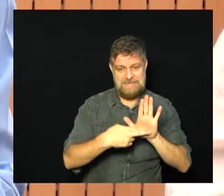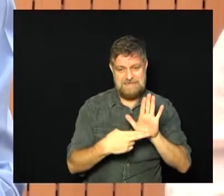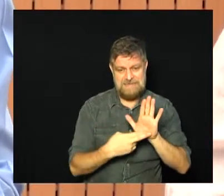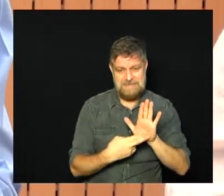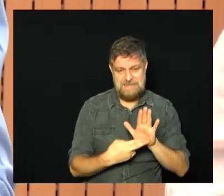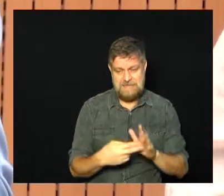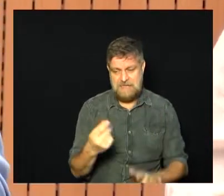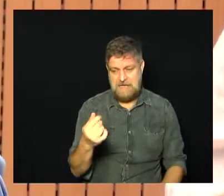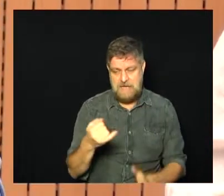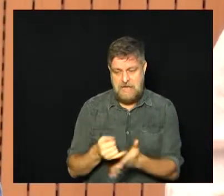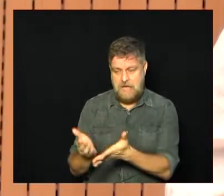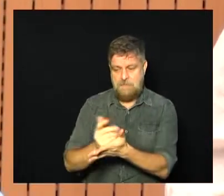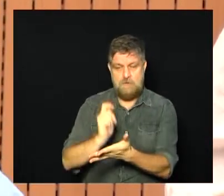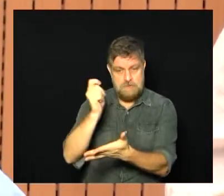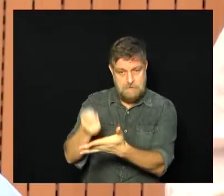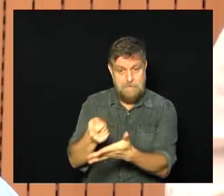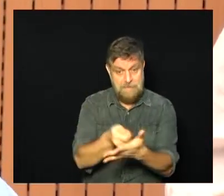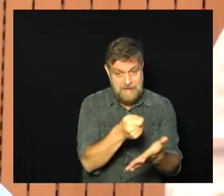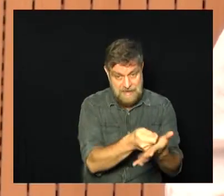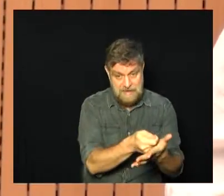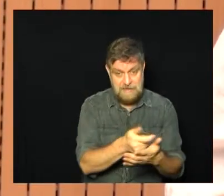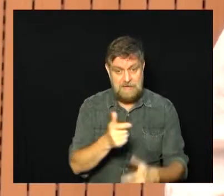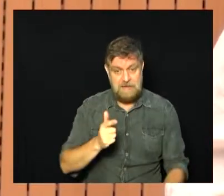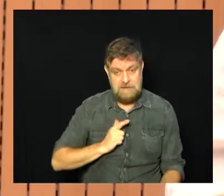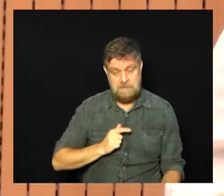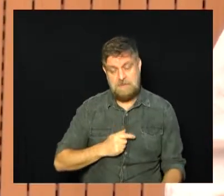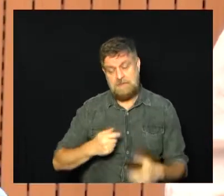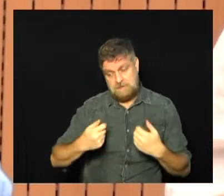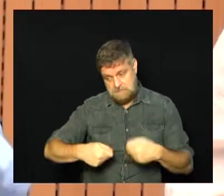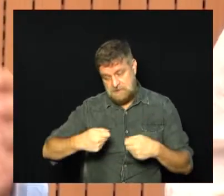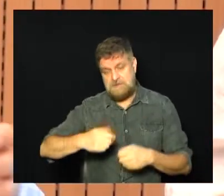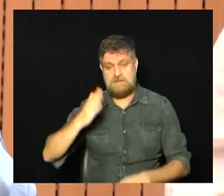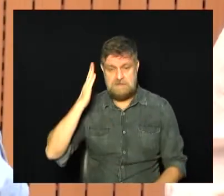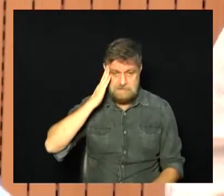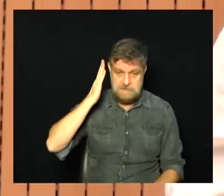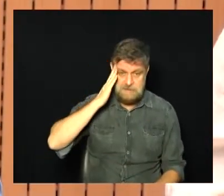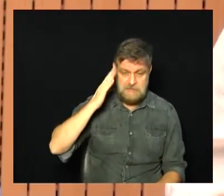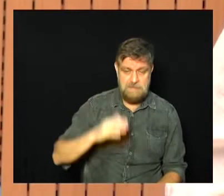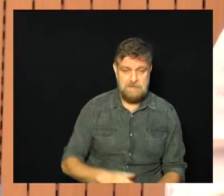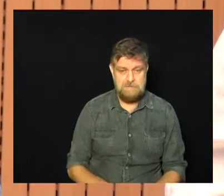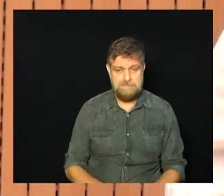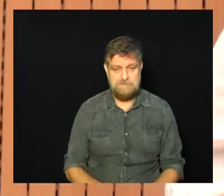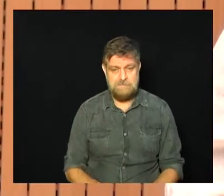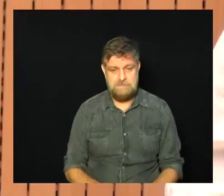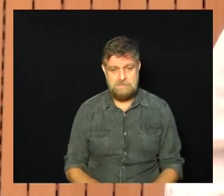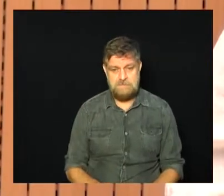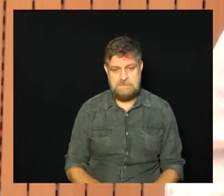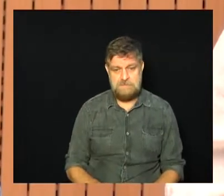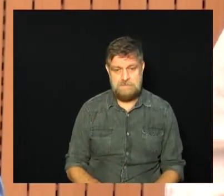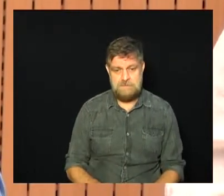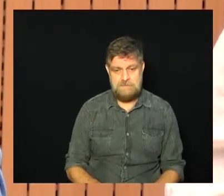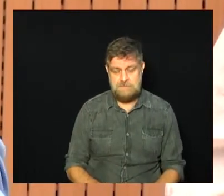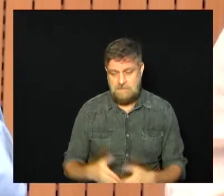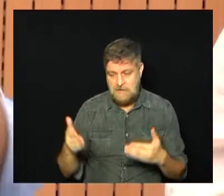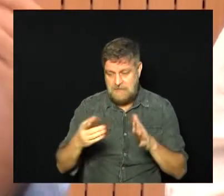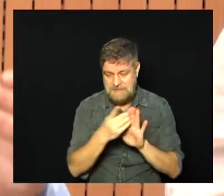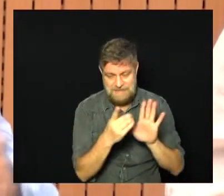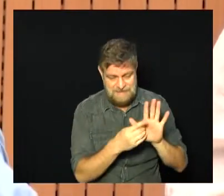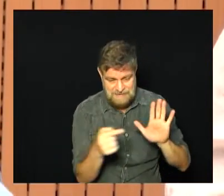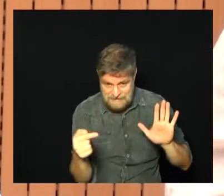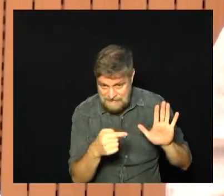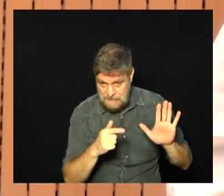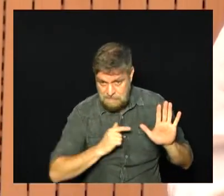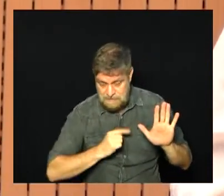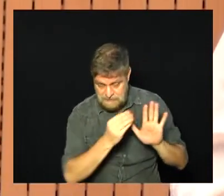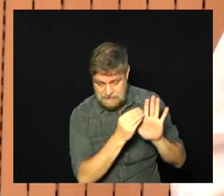taxas públicas, que elas são, obviamente, necessárias. Não sei se é nesse decreto, mas isso é uma coisa